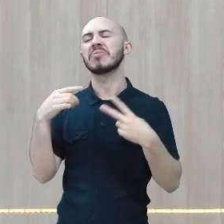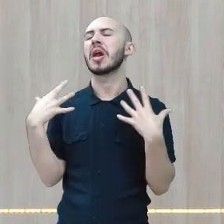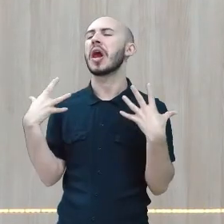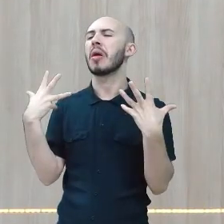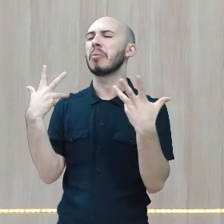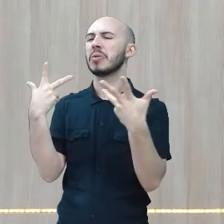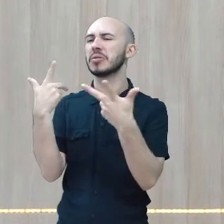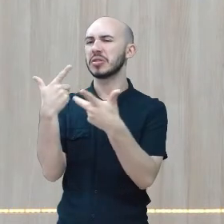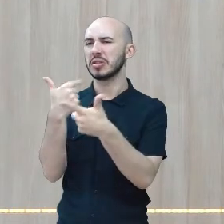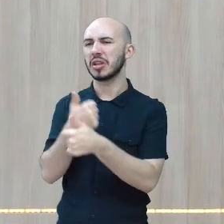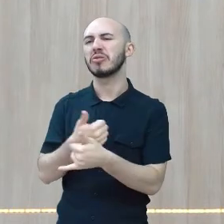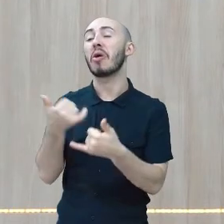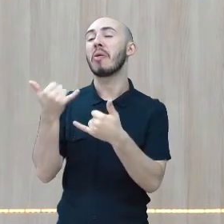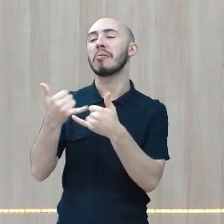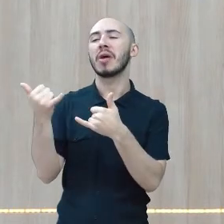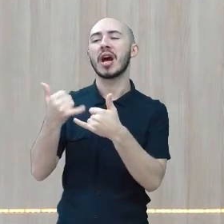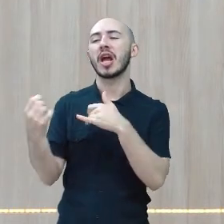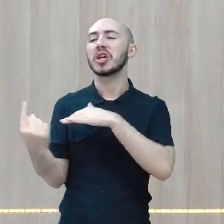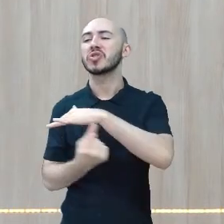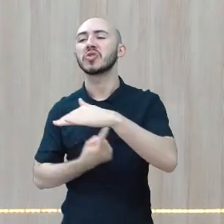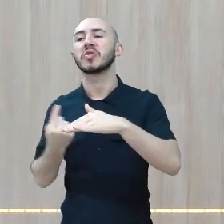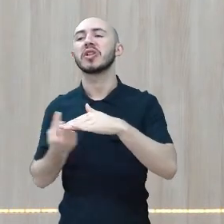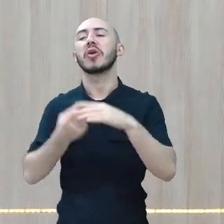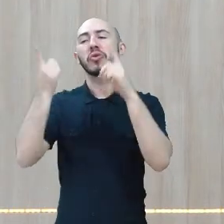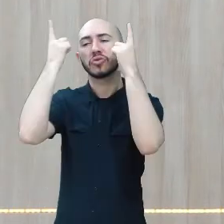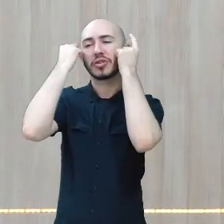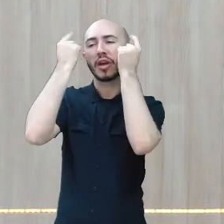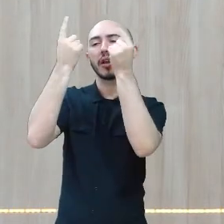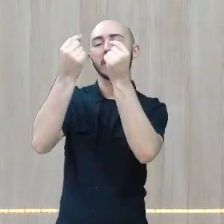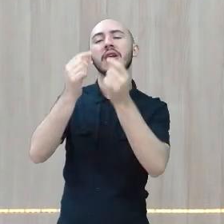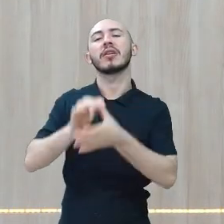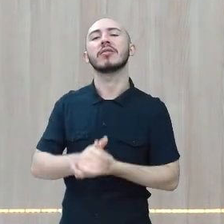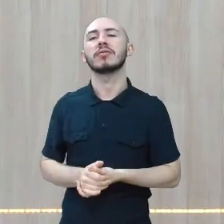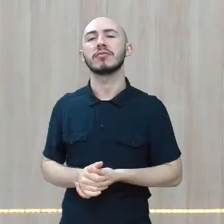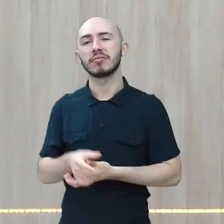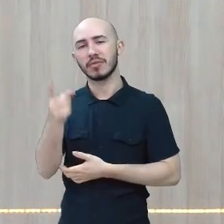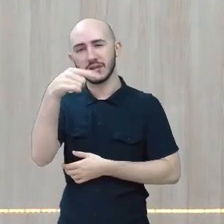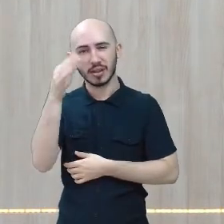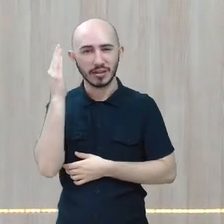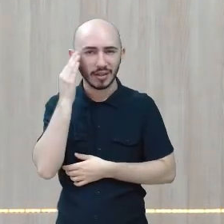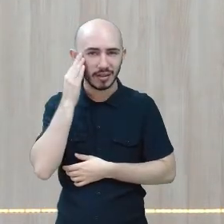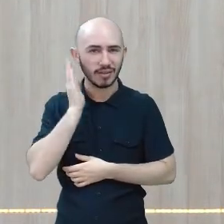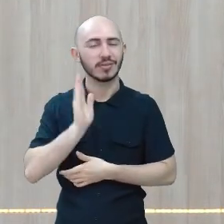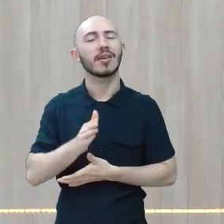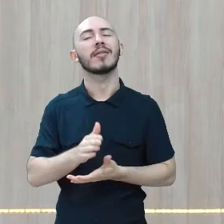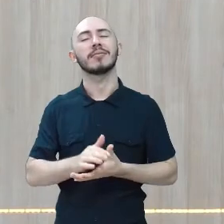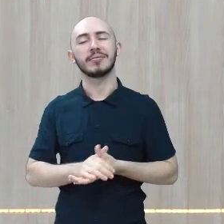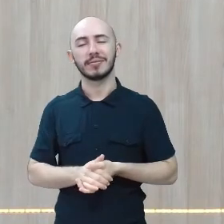Olha a diferença. Eu sei que vocês já estão ligadinhos aí, estão entendendo, não é?